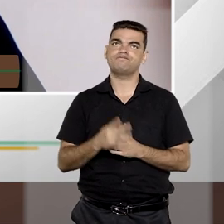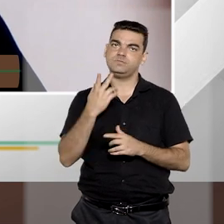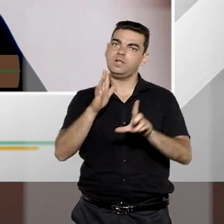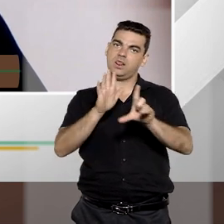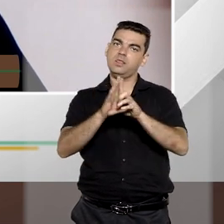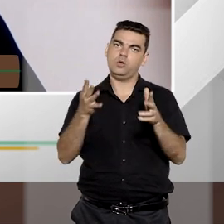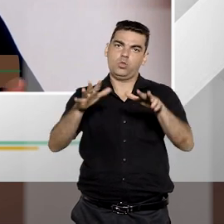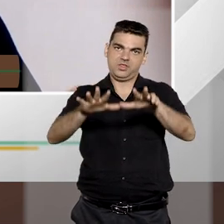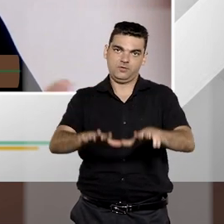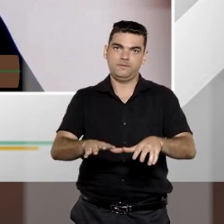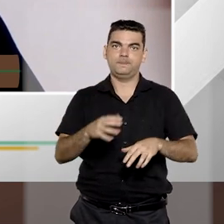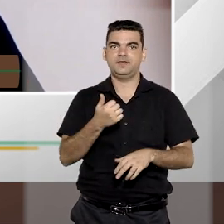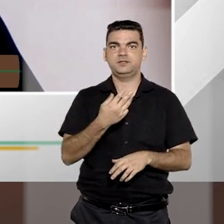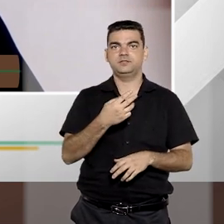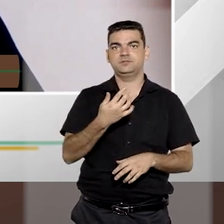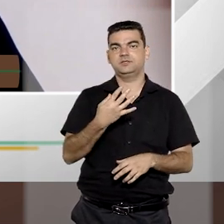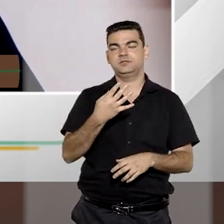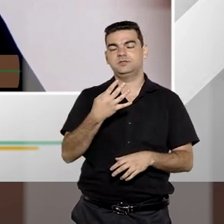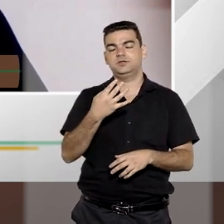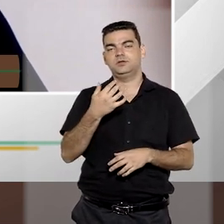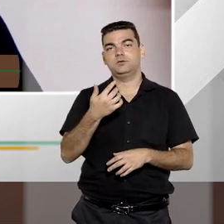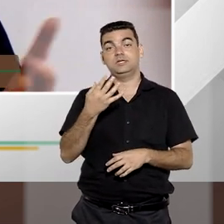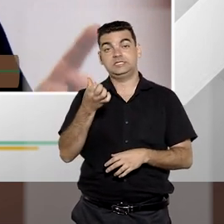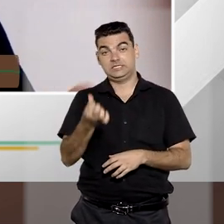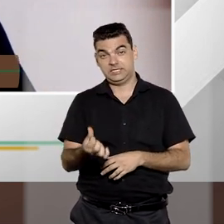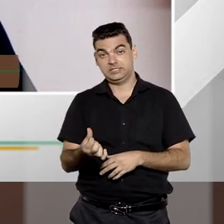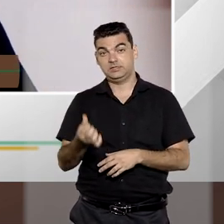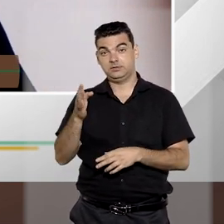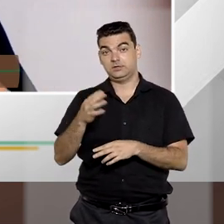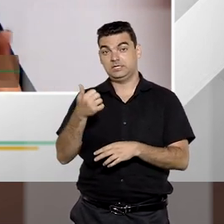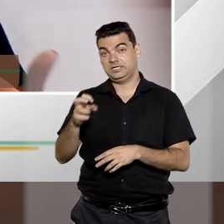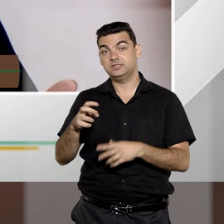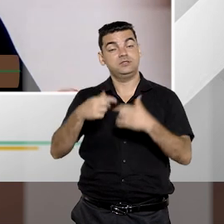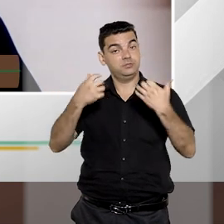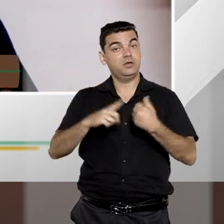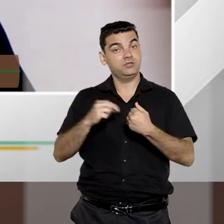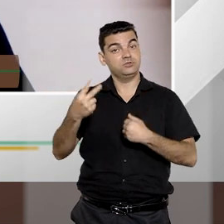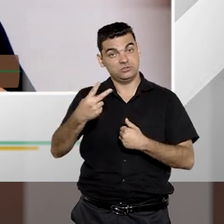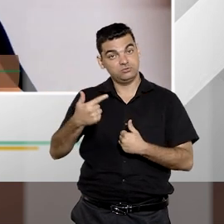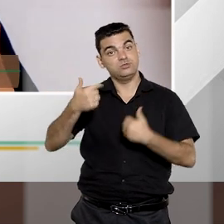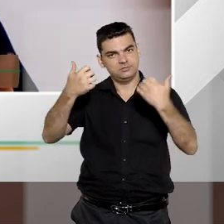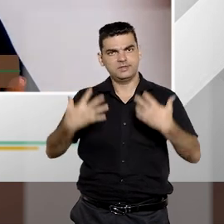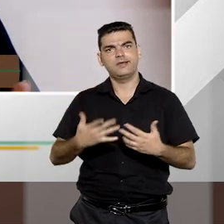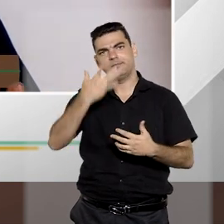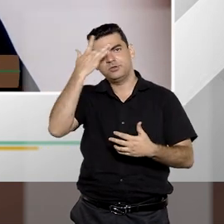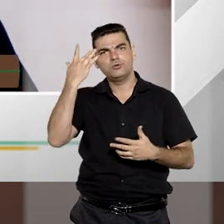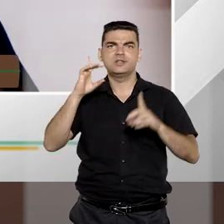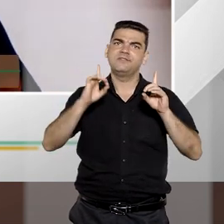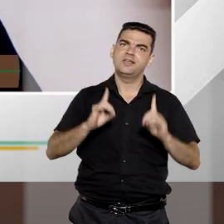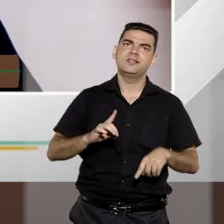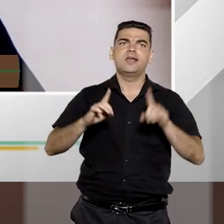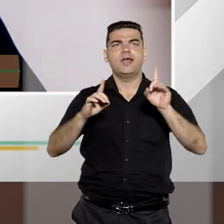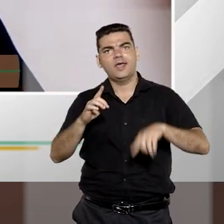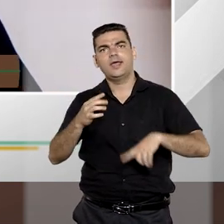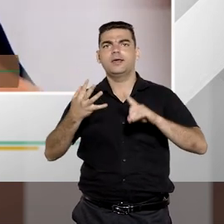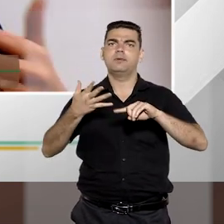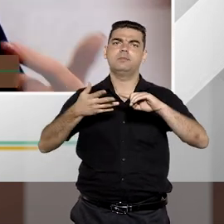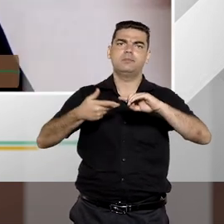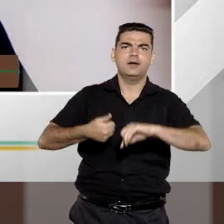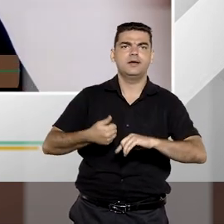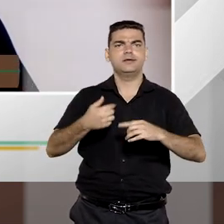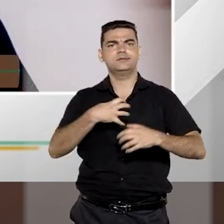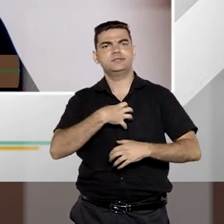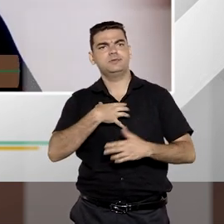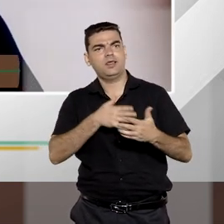da Inclusão, que é a Lei 13.146 de 2015, que no seu artigo 2º também ela fala que considera-se pessoa com deficiência, aquela que tem impedimento de